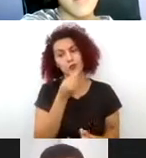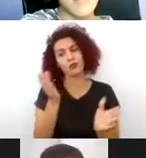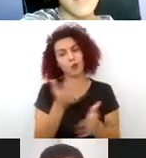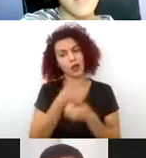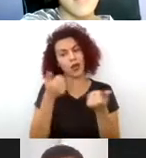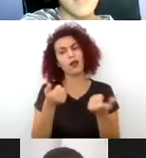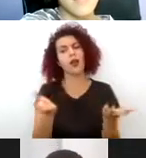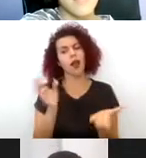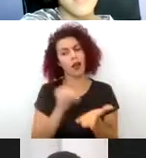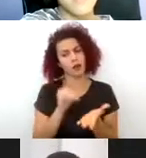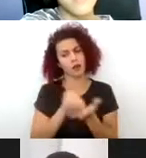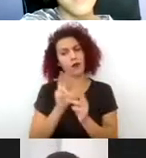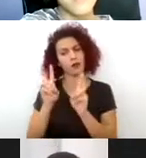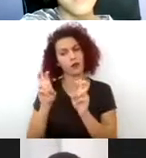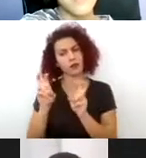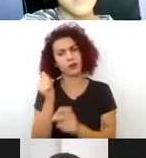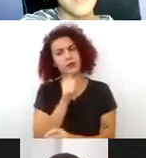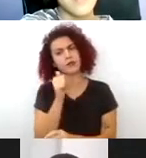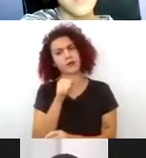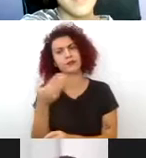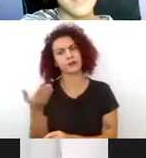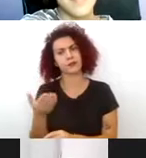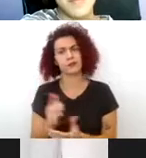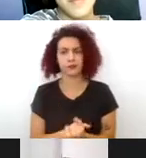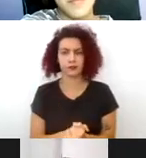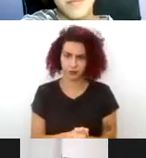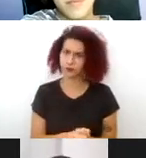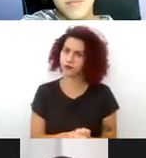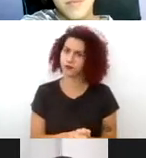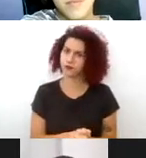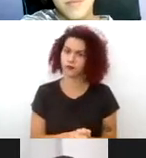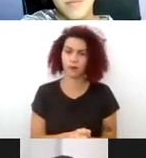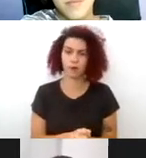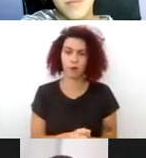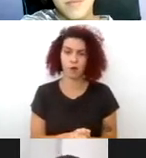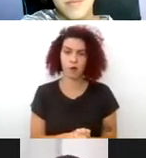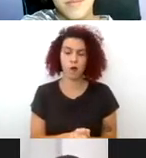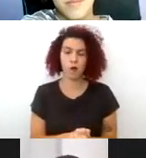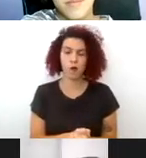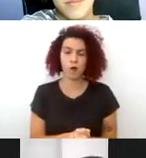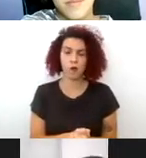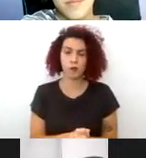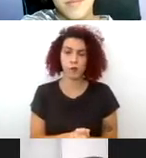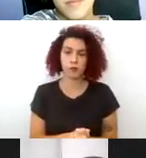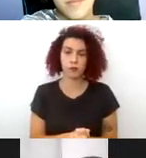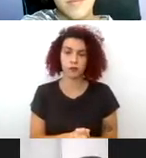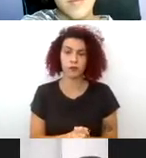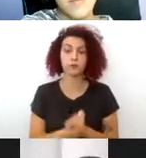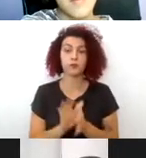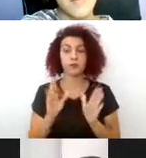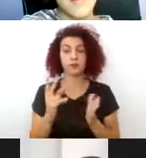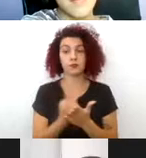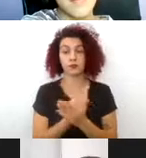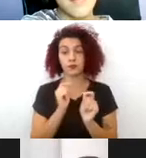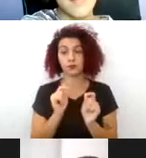aqui e aqueles nossos tios e tias né que a gente precisa porque a orelha Mas eu posso combinar os tons de rosa é o seguinte